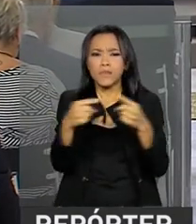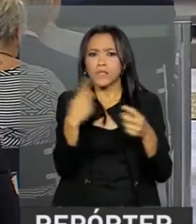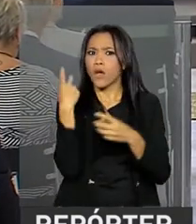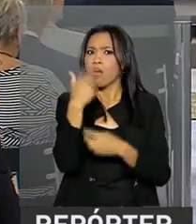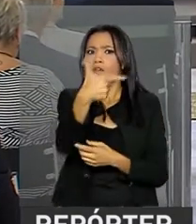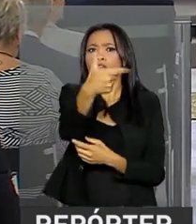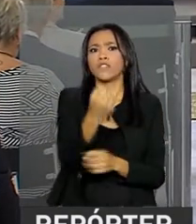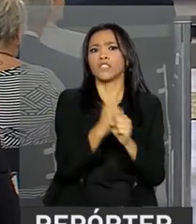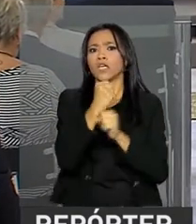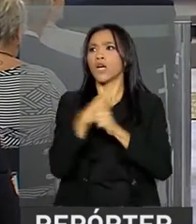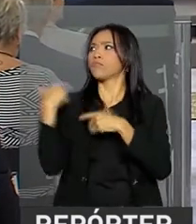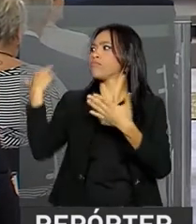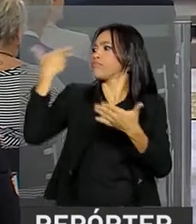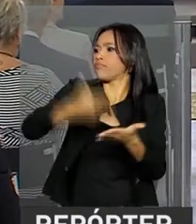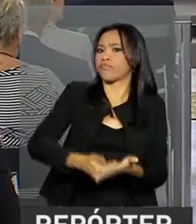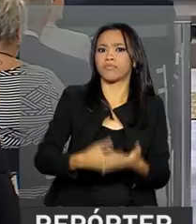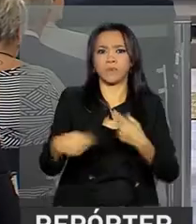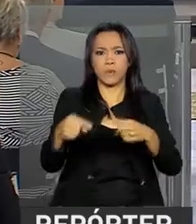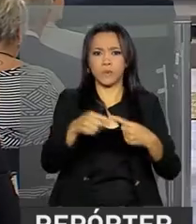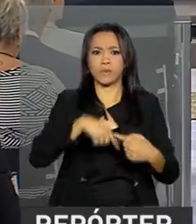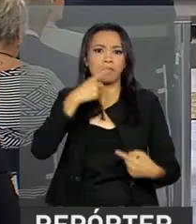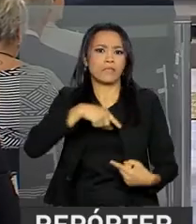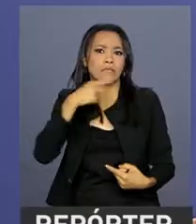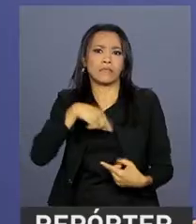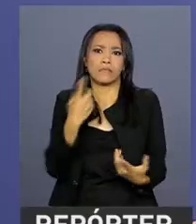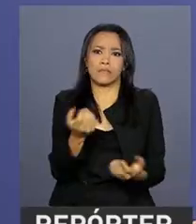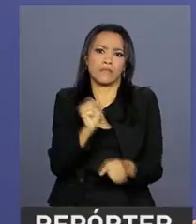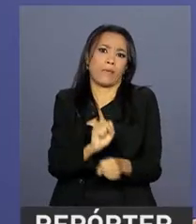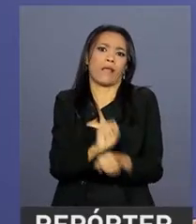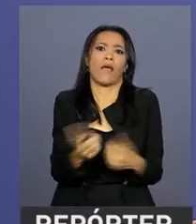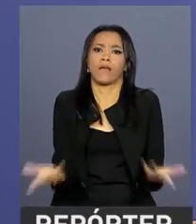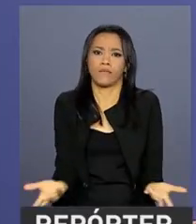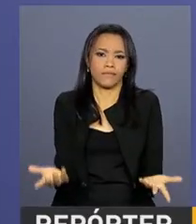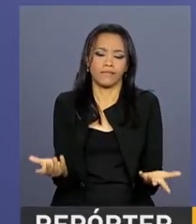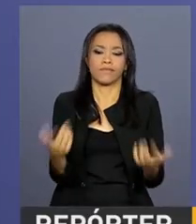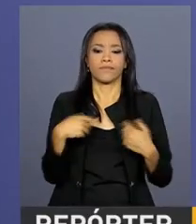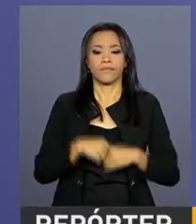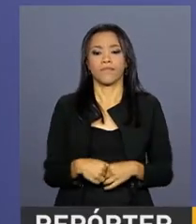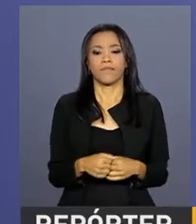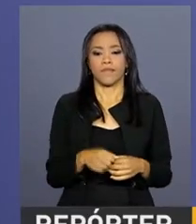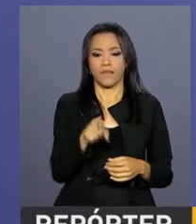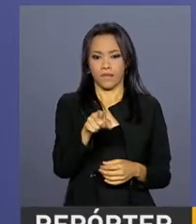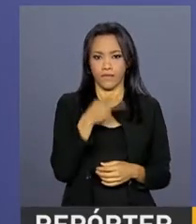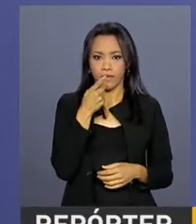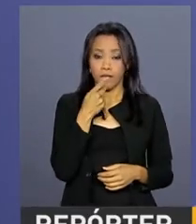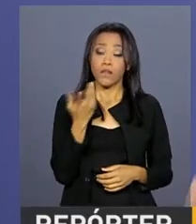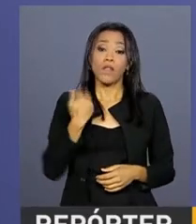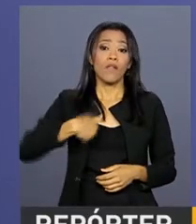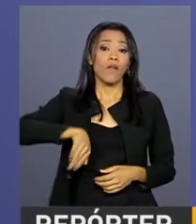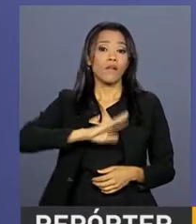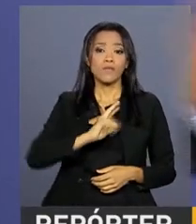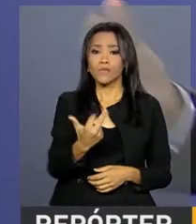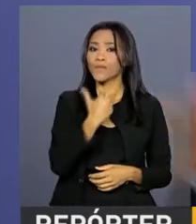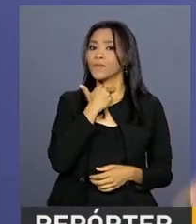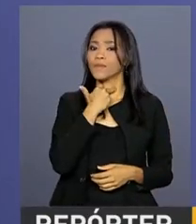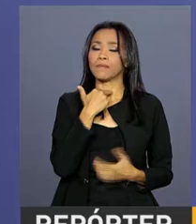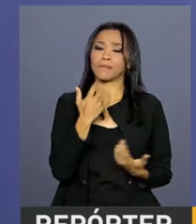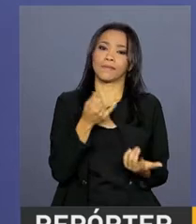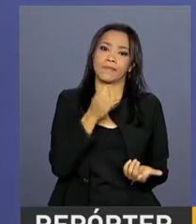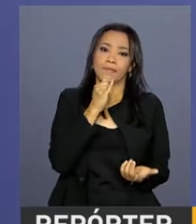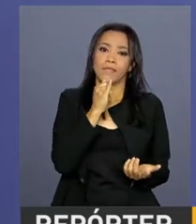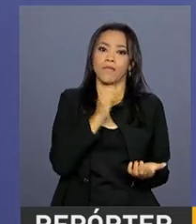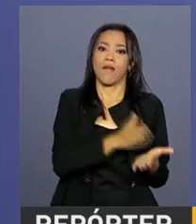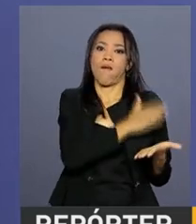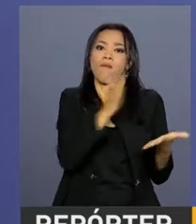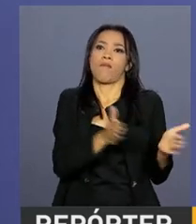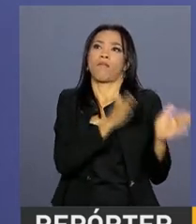de 20 anos e que não podia mais esperar. Nós não podíamos, de forma alguma, estender e postergar por